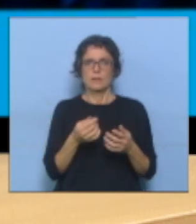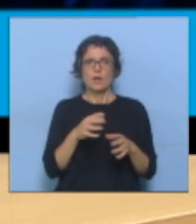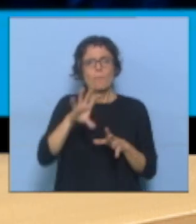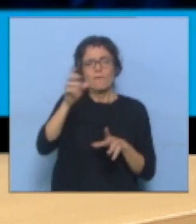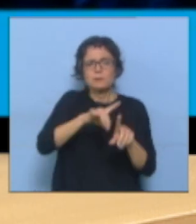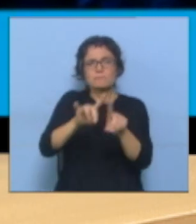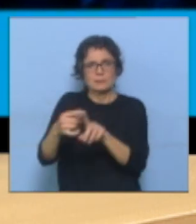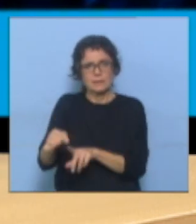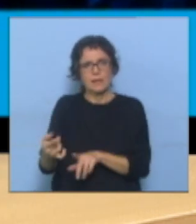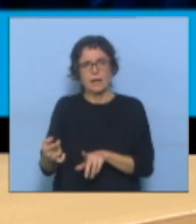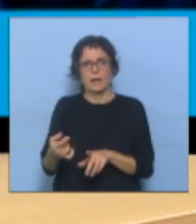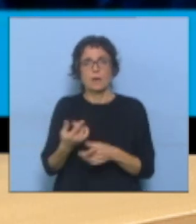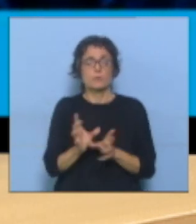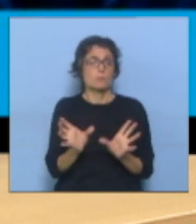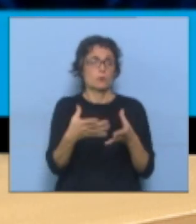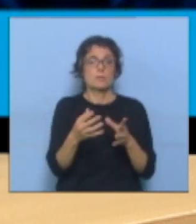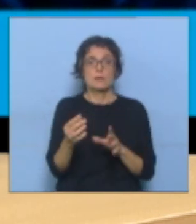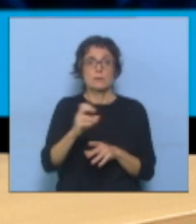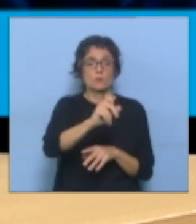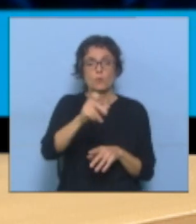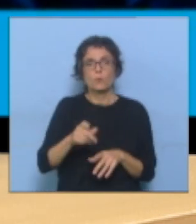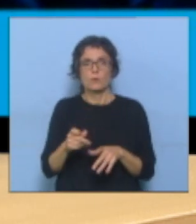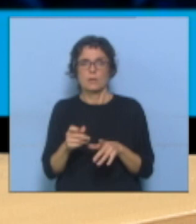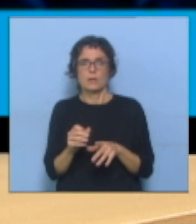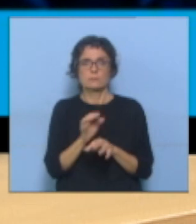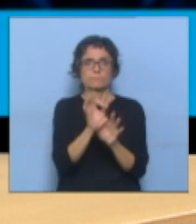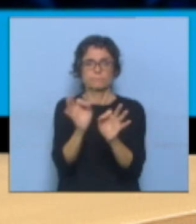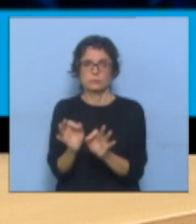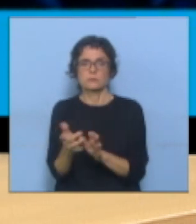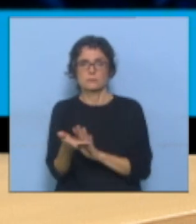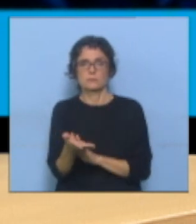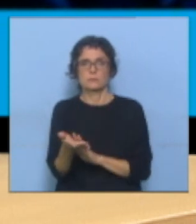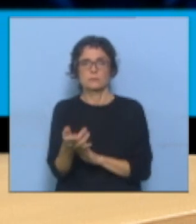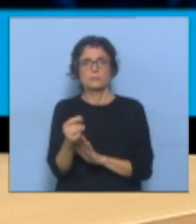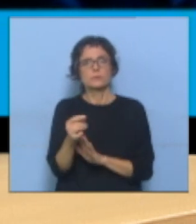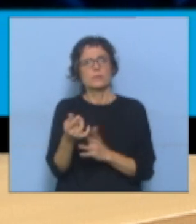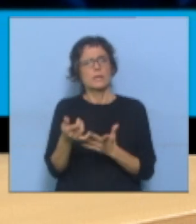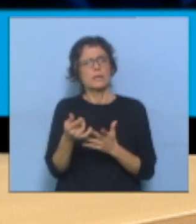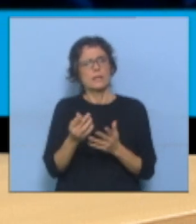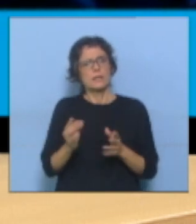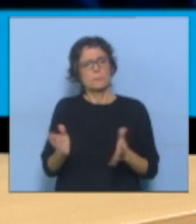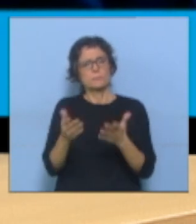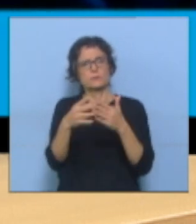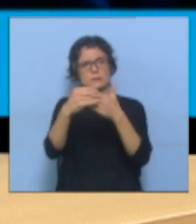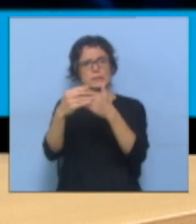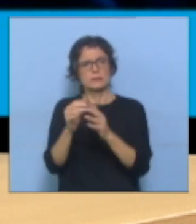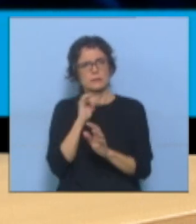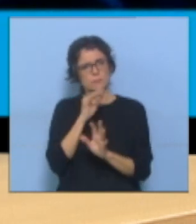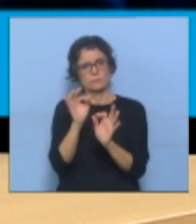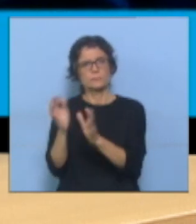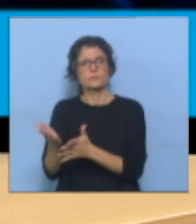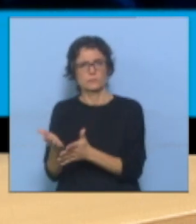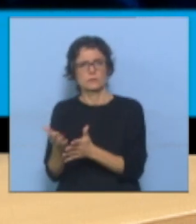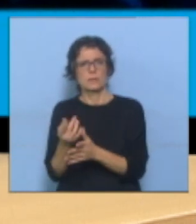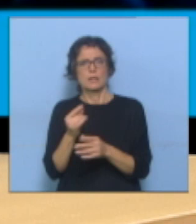cura, por que não promover líderes que curam, porque há muita mágoa e muita revolta no mundo do trabalho e no